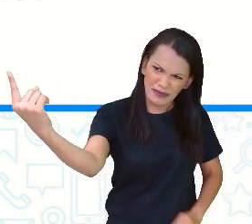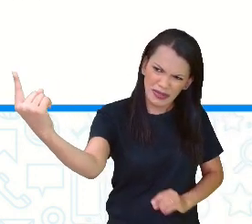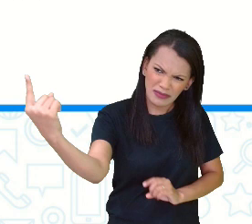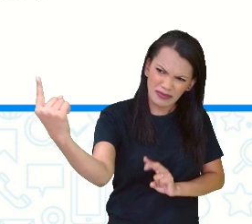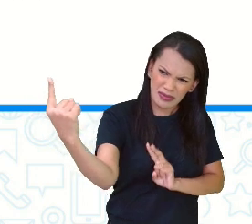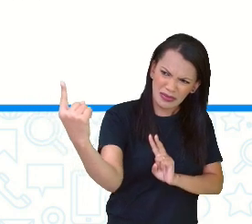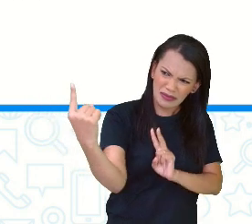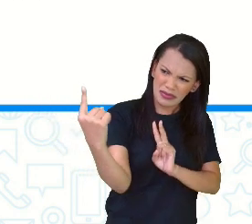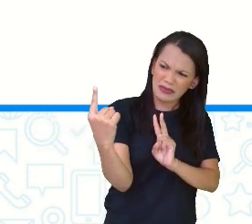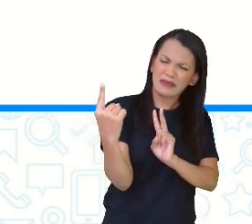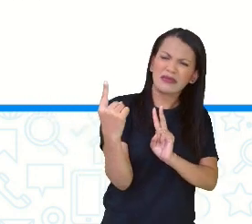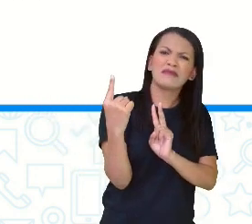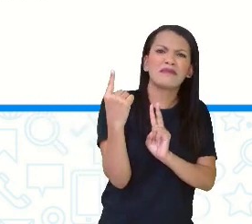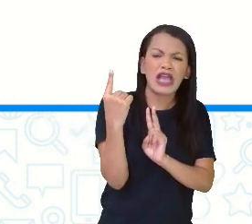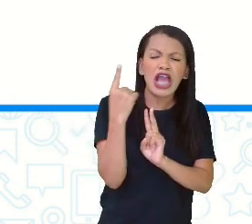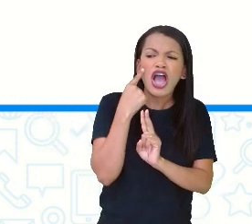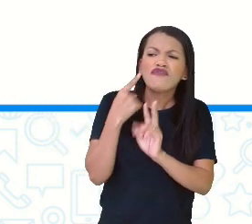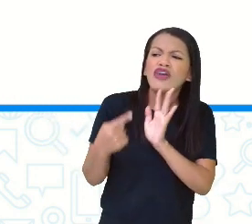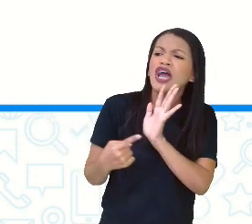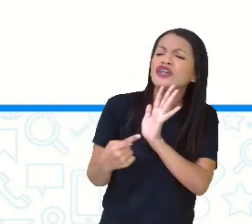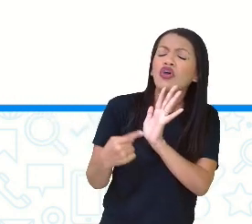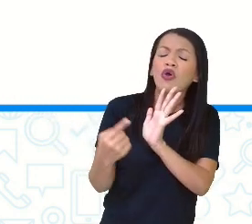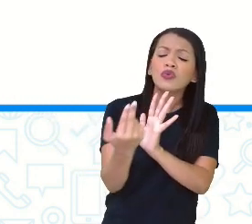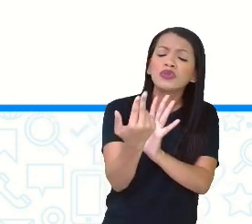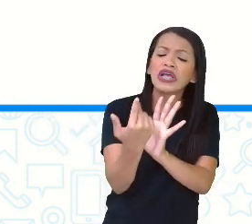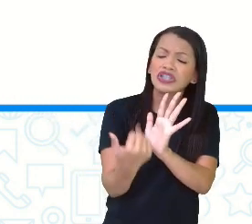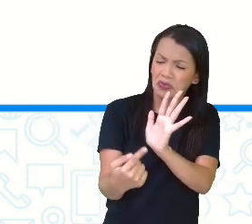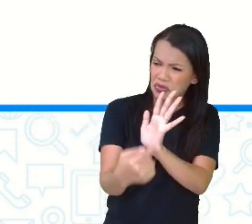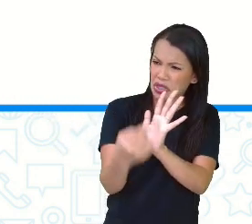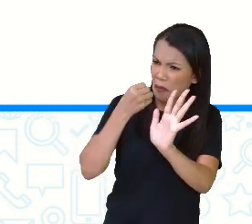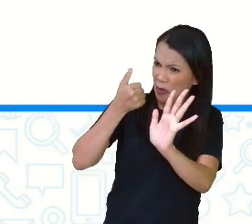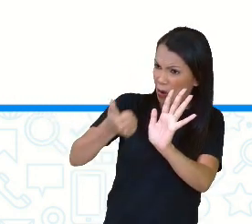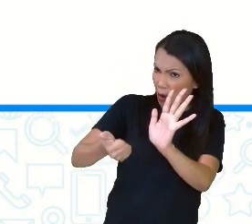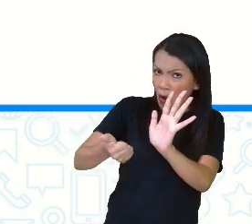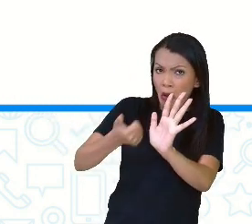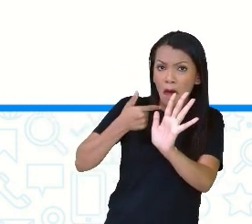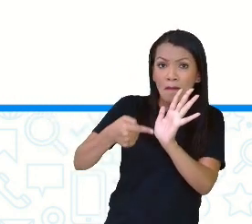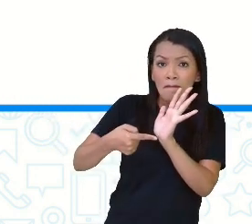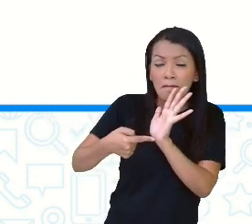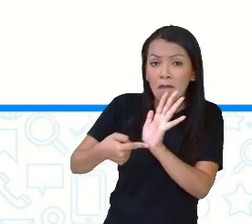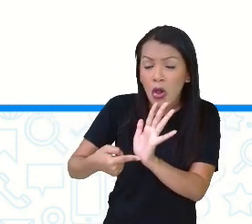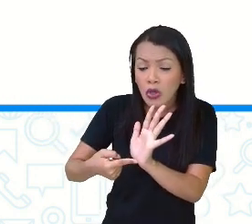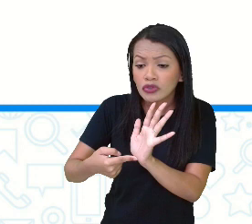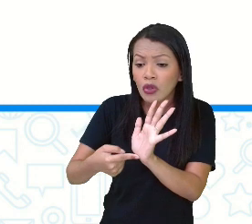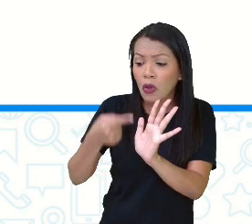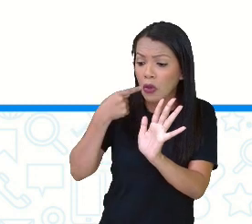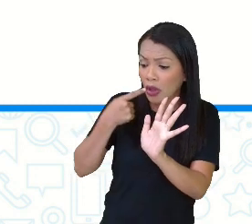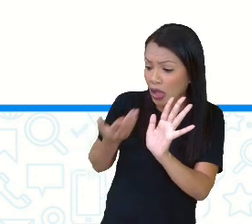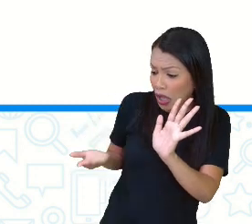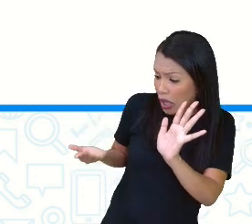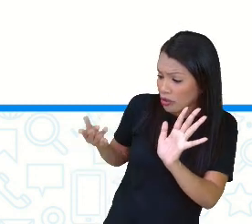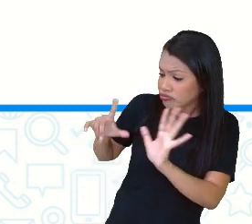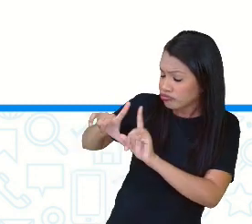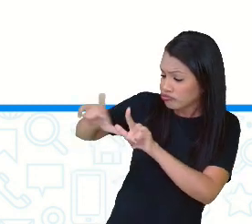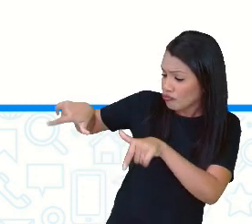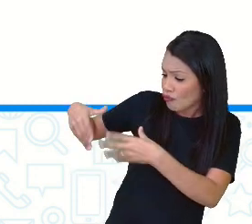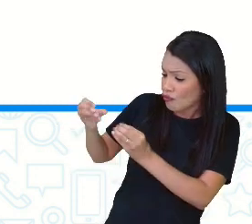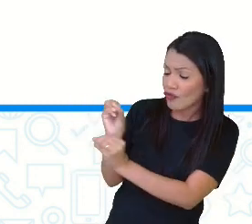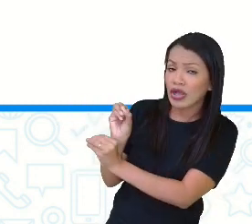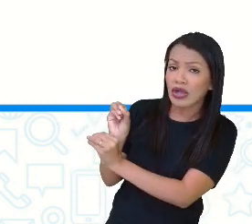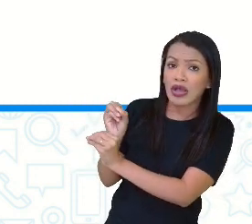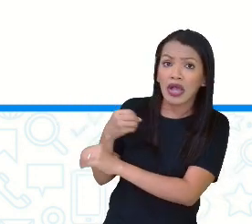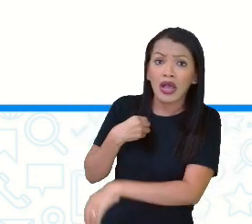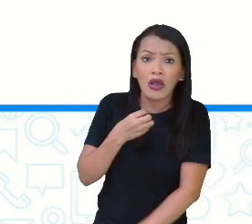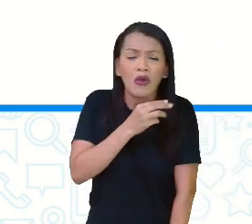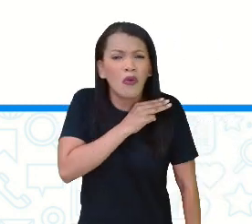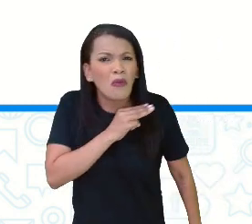opine acerca do desenho e do colorido do tecido. Mostram-lhe o tear vazio e o pobre ministro, por mais